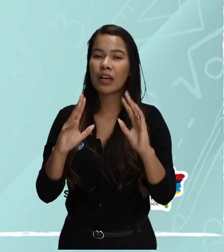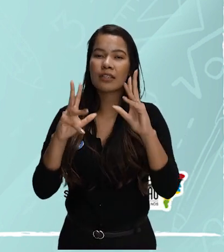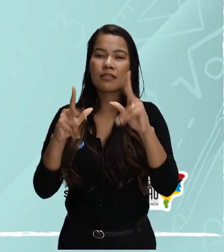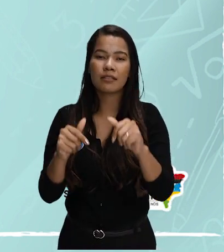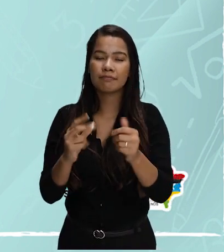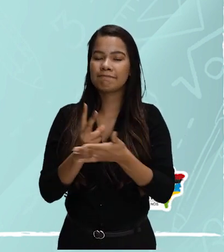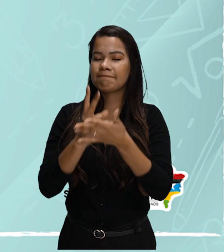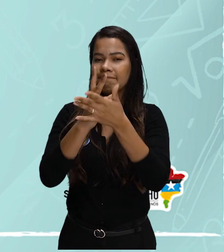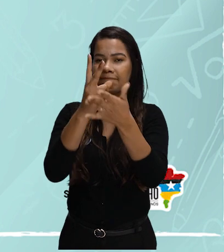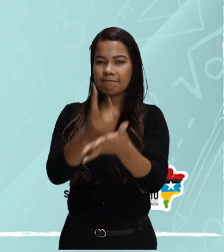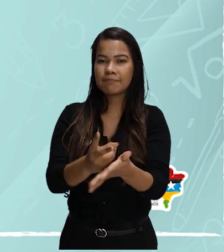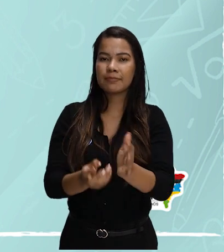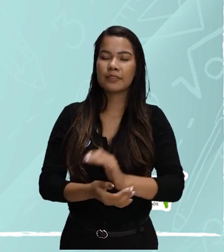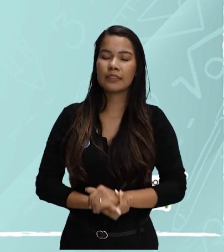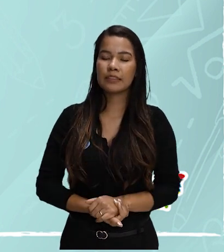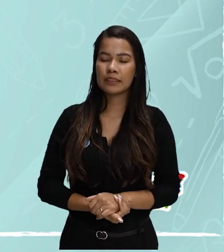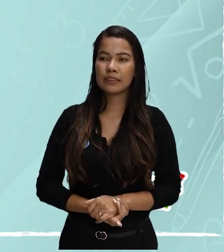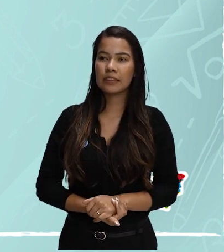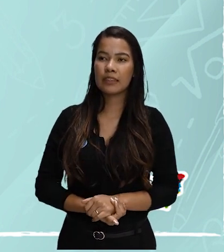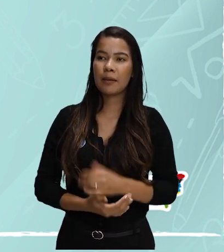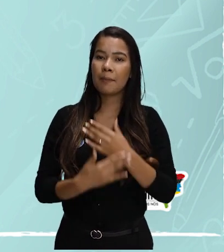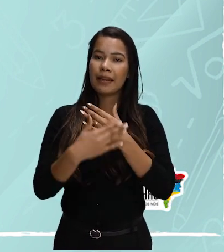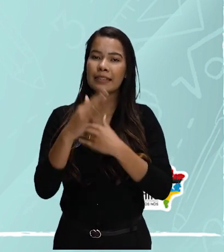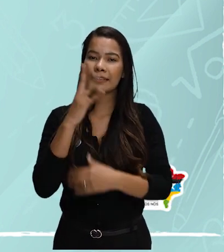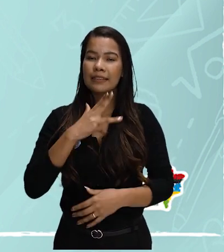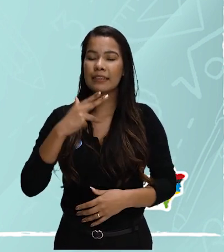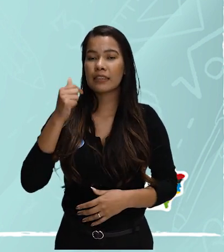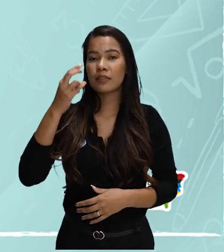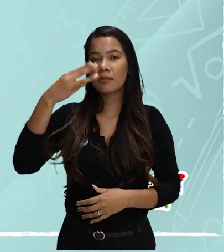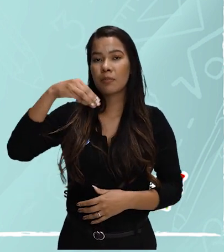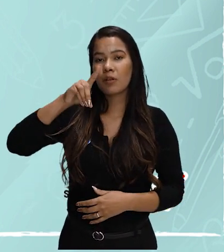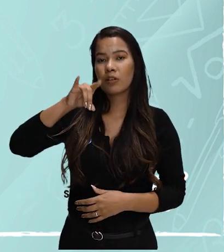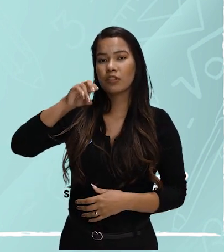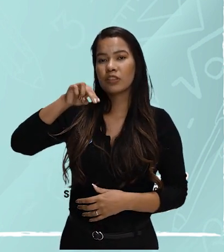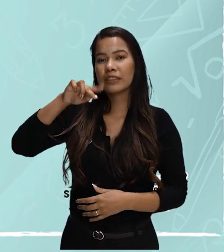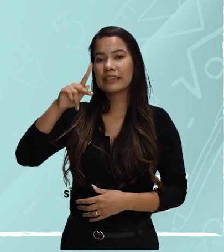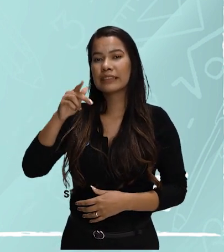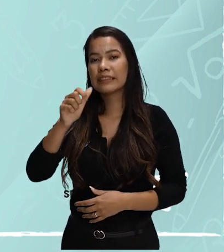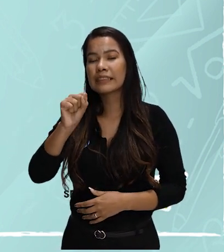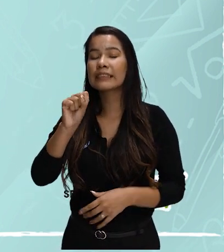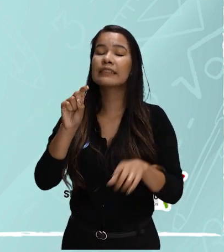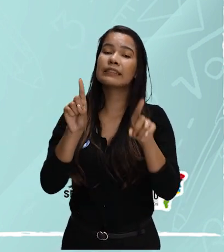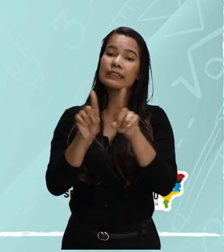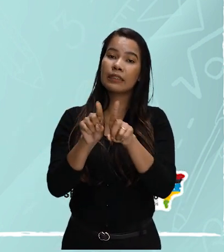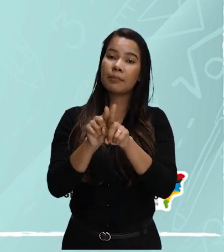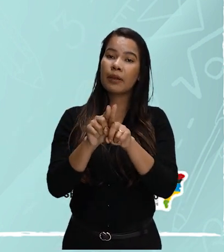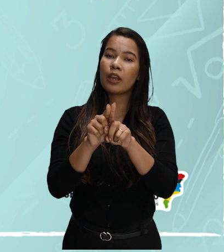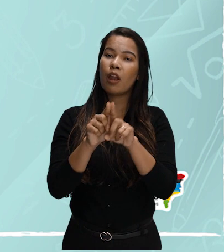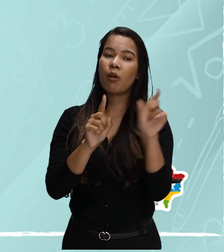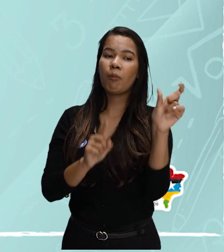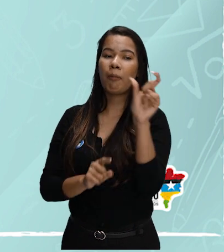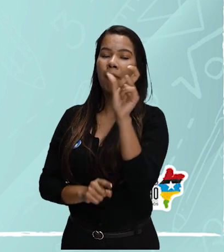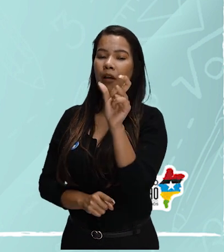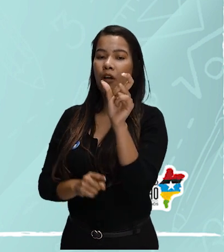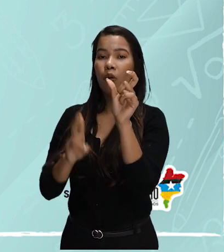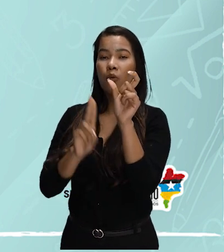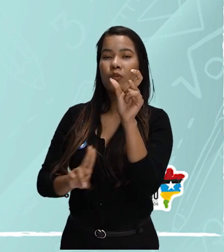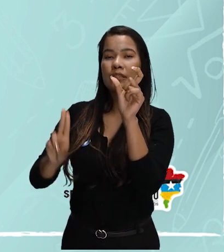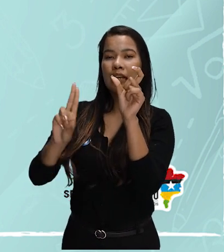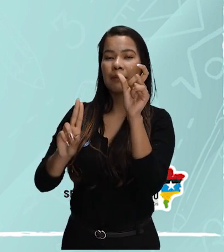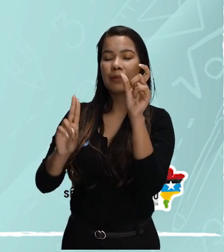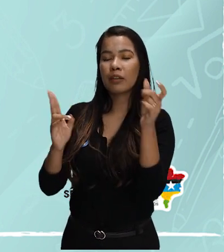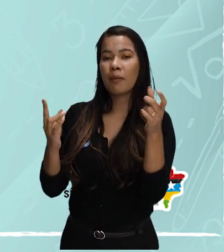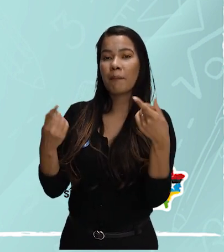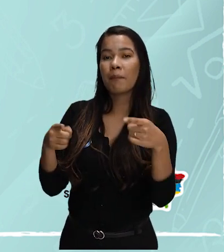modinhas. Moda, modinha, é um termo também usado para música. é um termo que não é do nosso tempo,